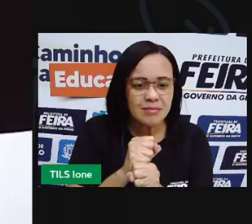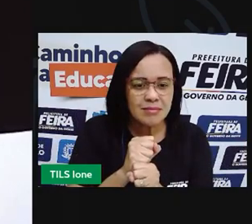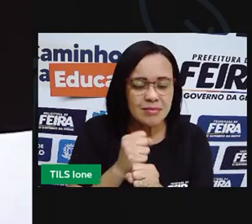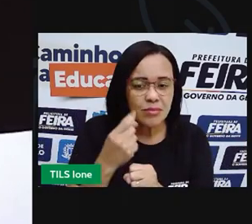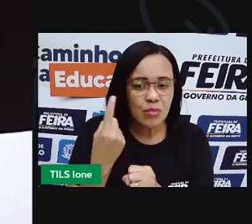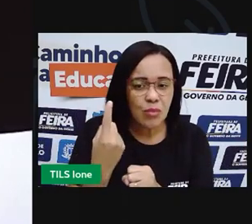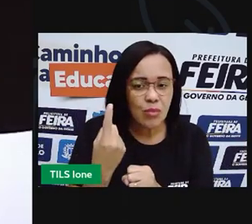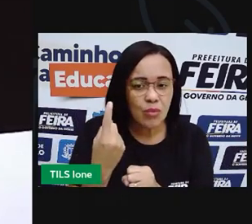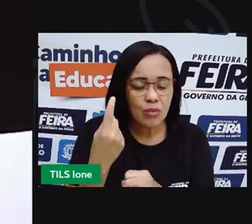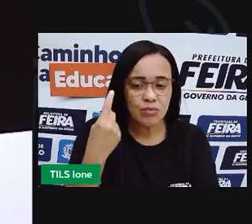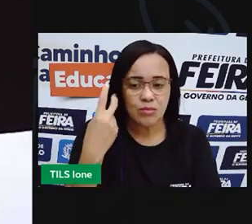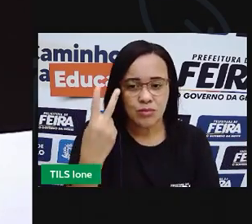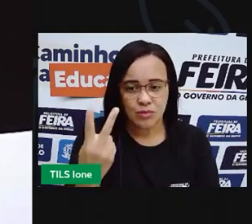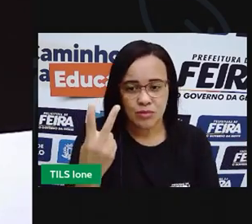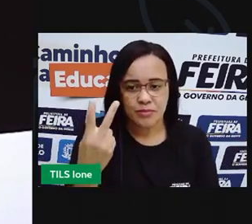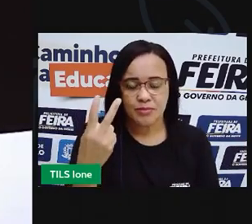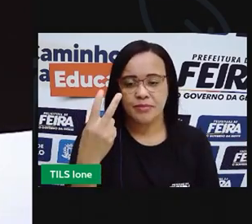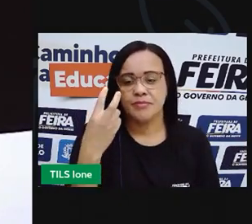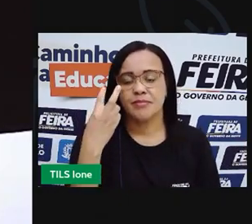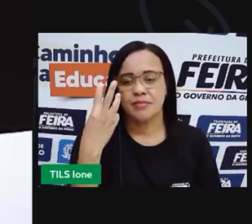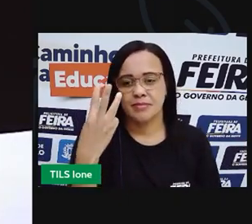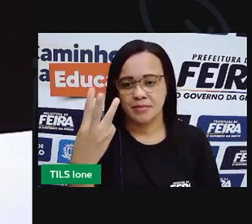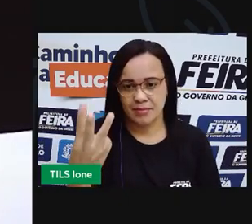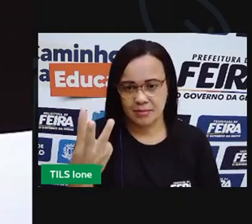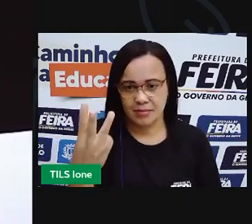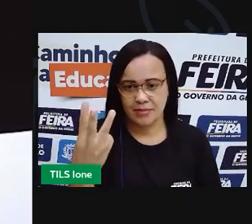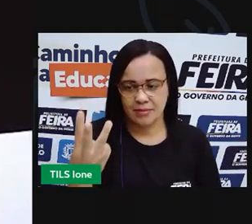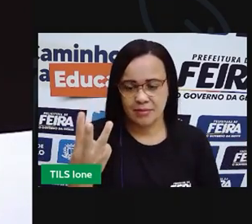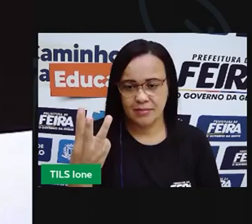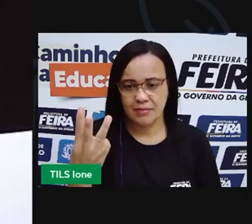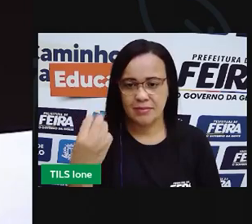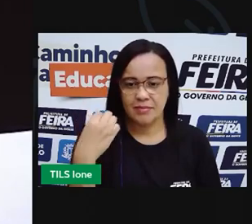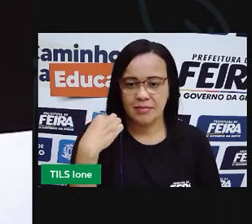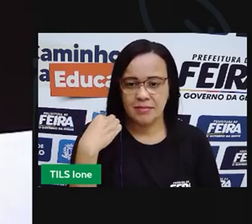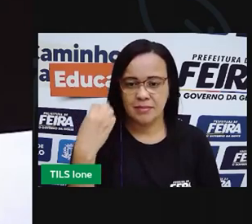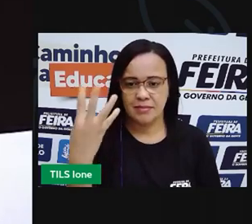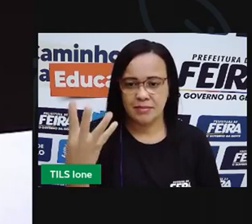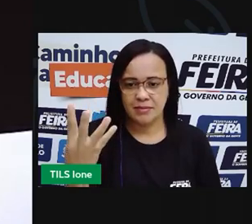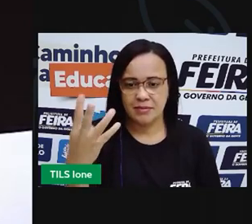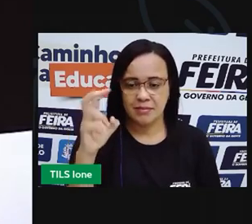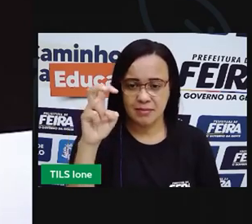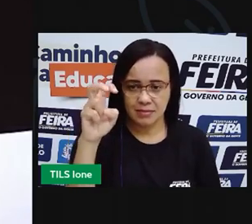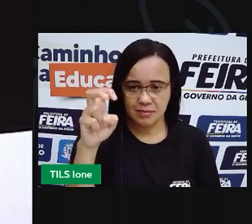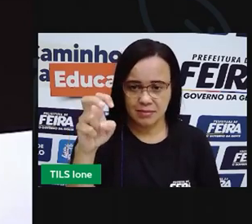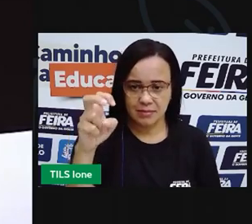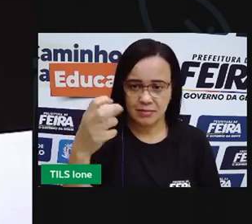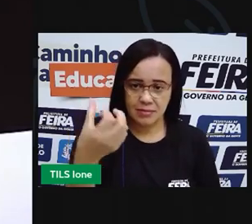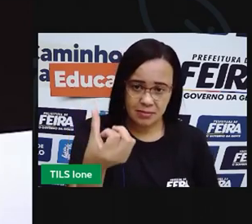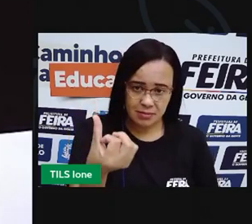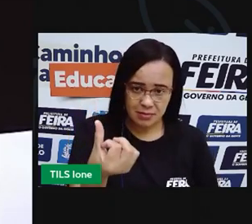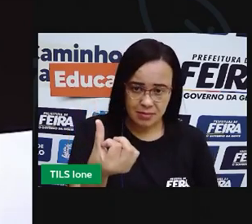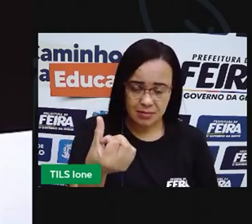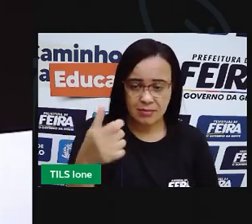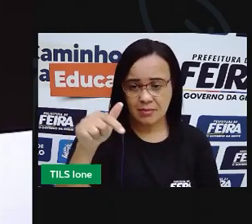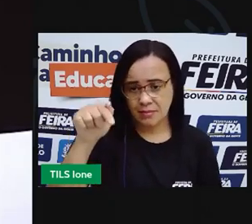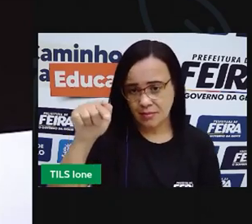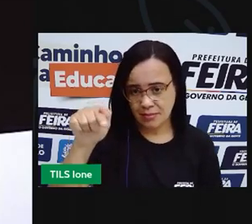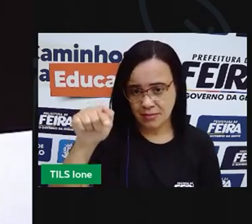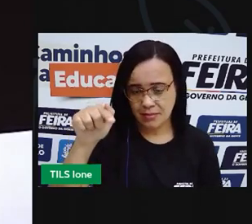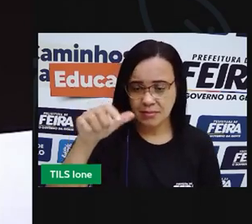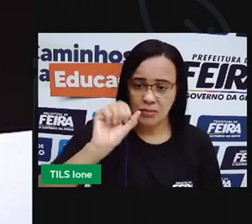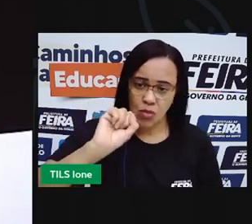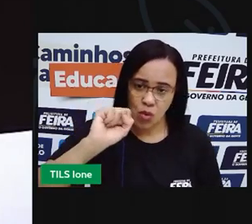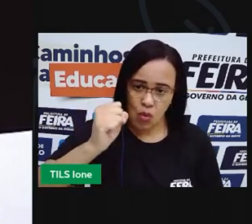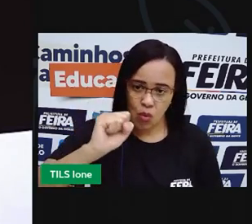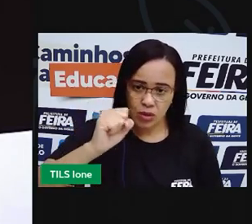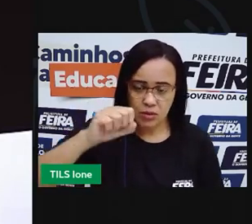Um, dois, três, quatro, cinco, seis,